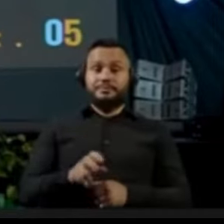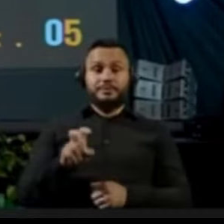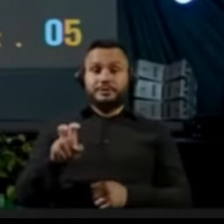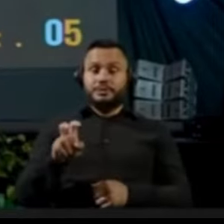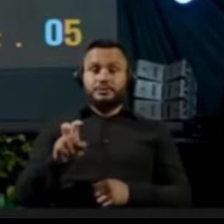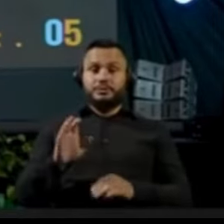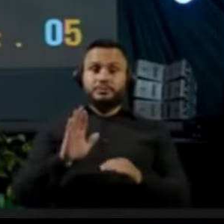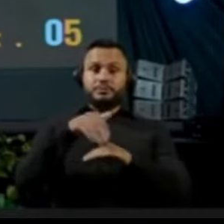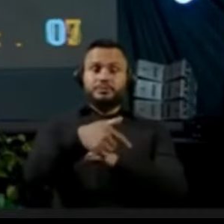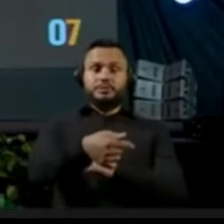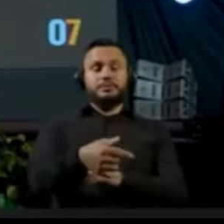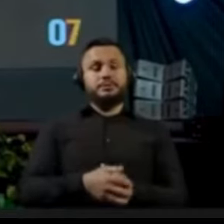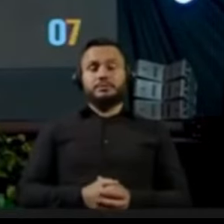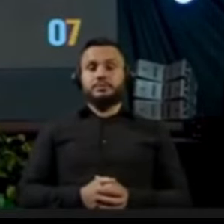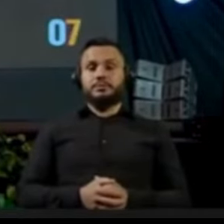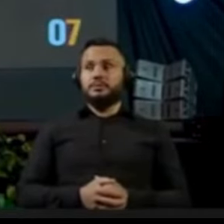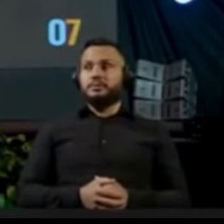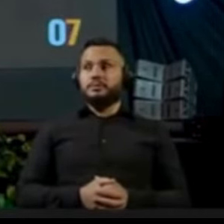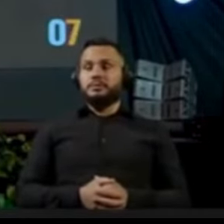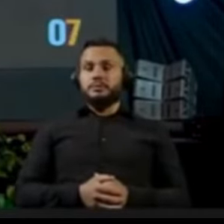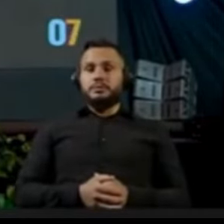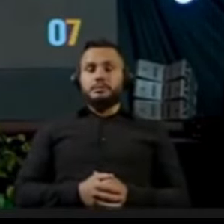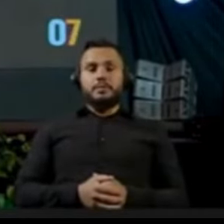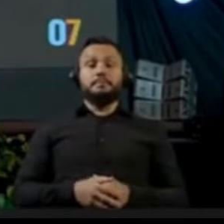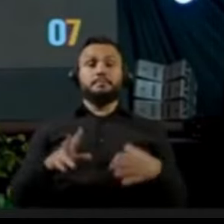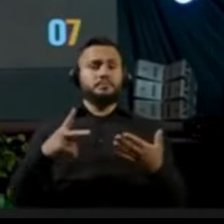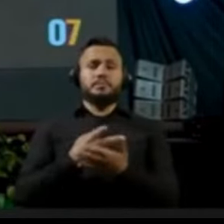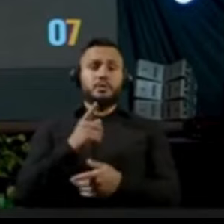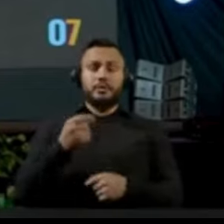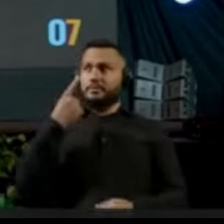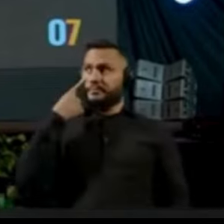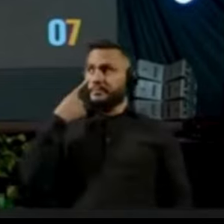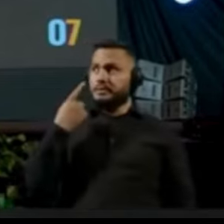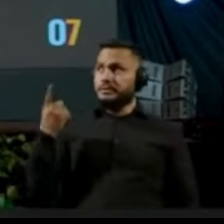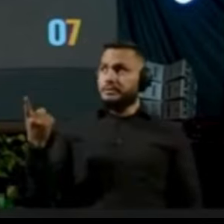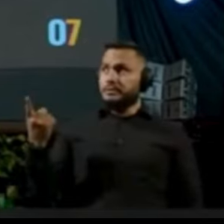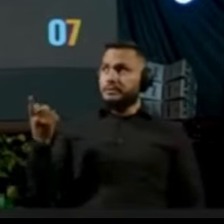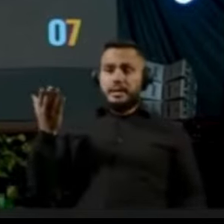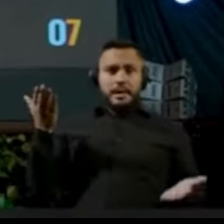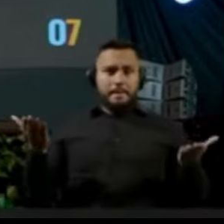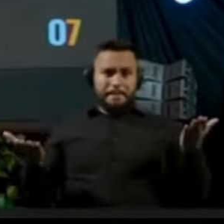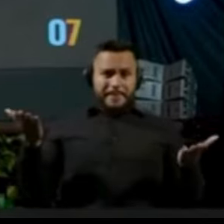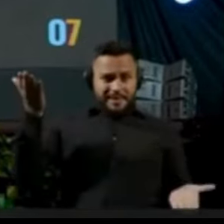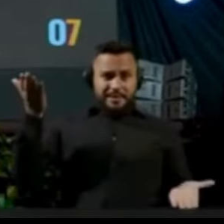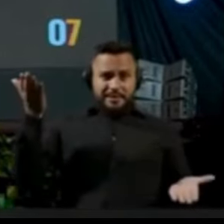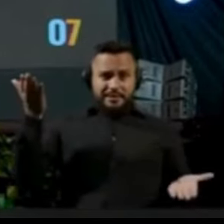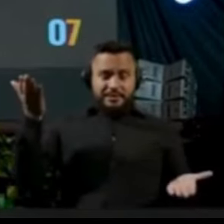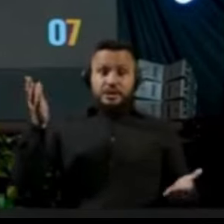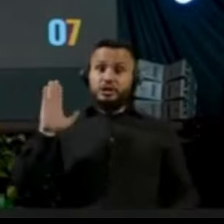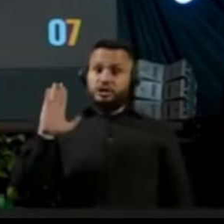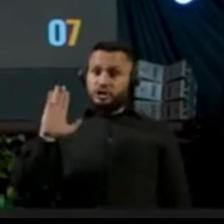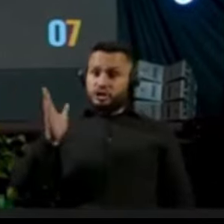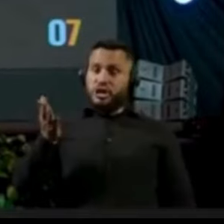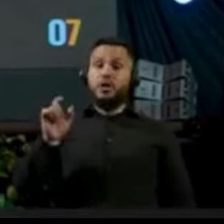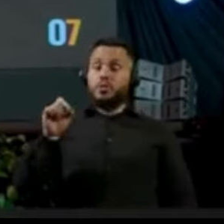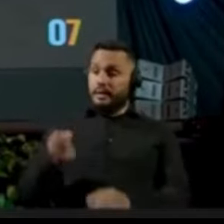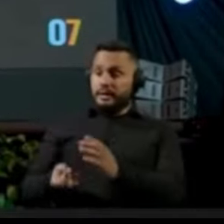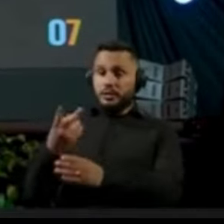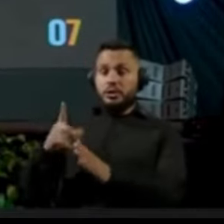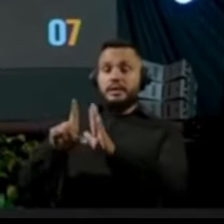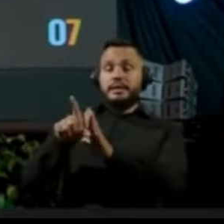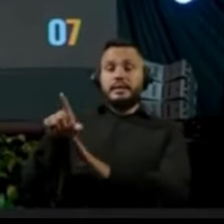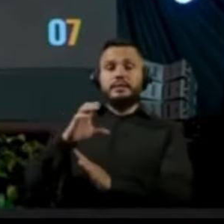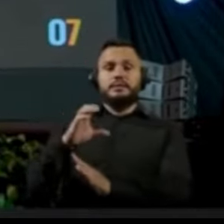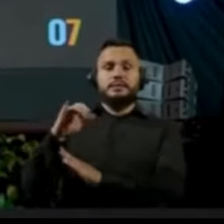seguir. O que aconteceu quando pautamos? Vocês estão vendo essa balança? Nós já pautamos na CCJ leis que